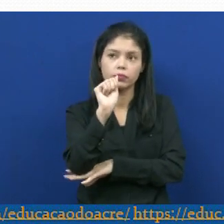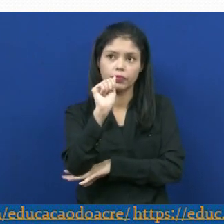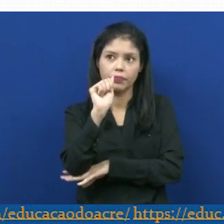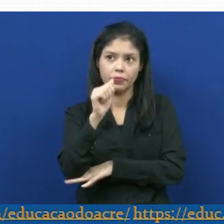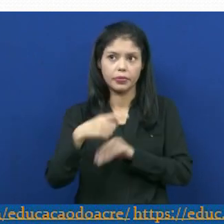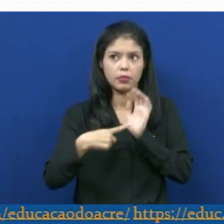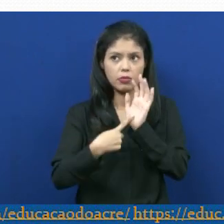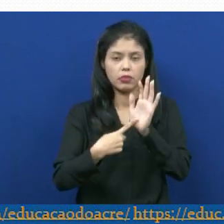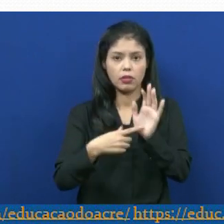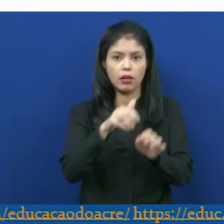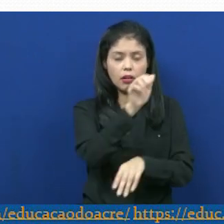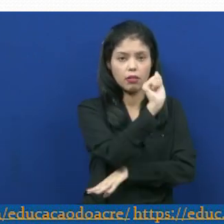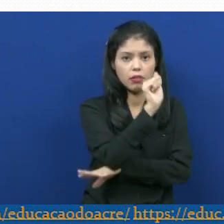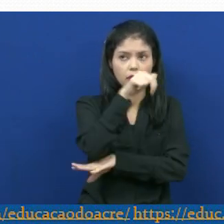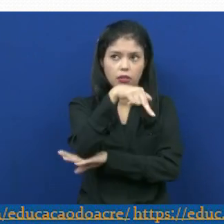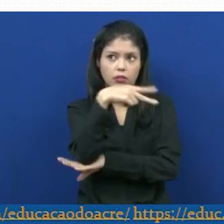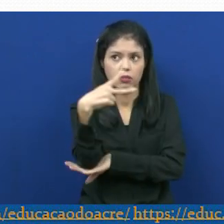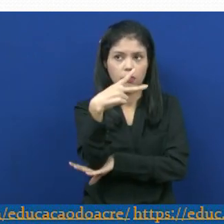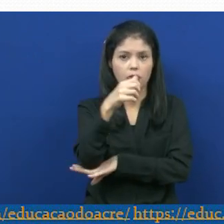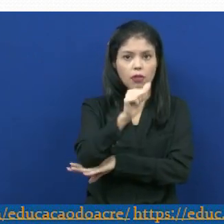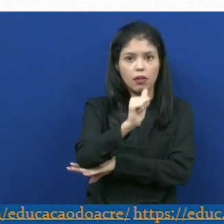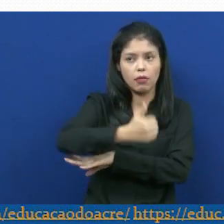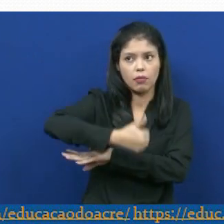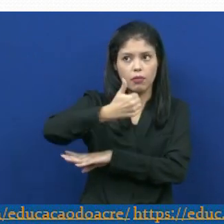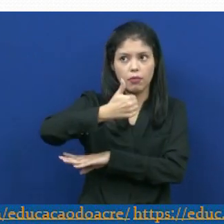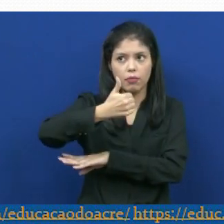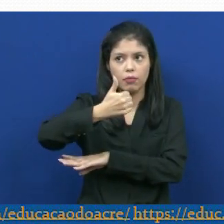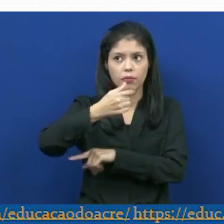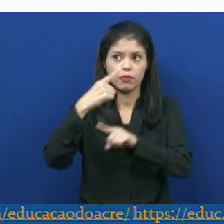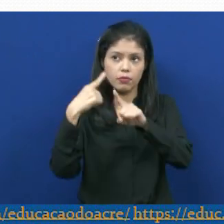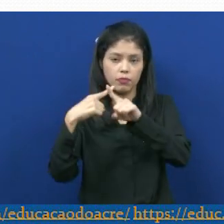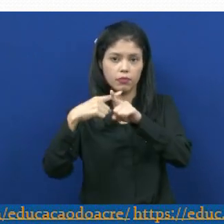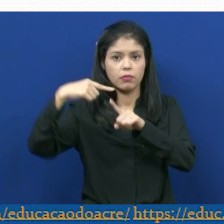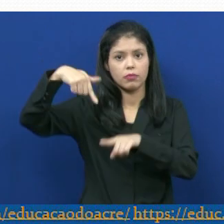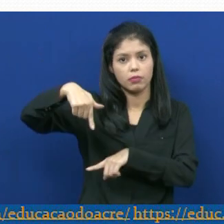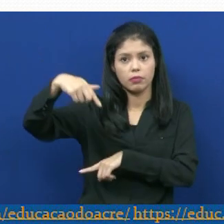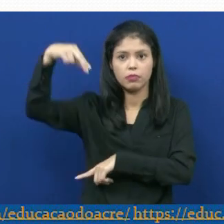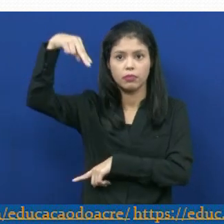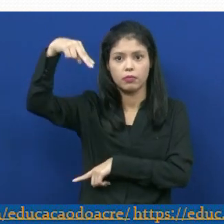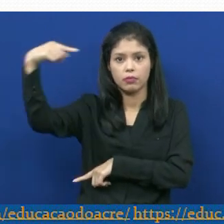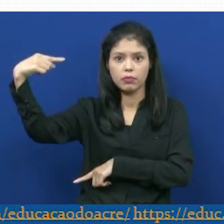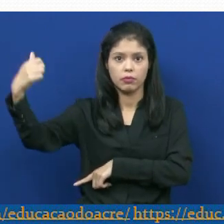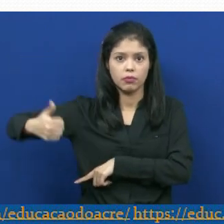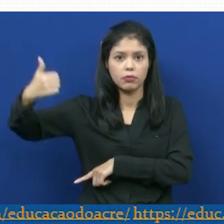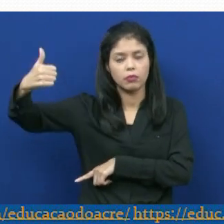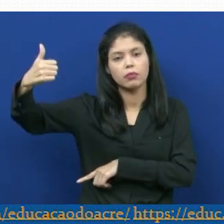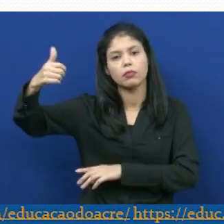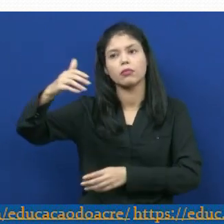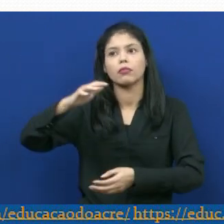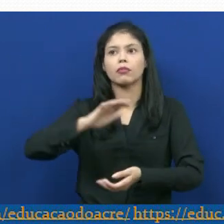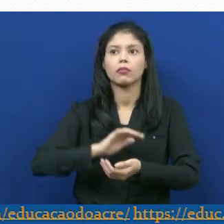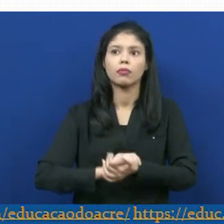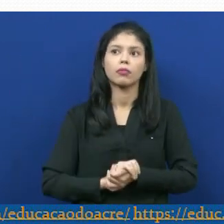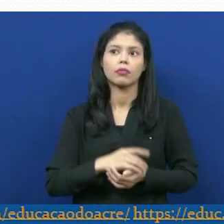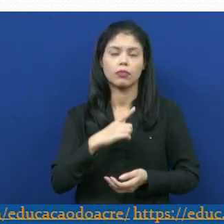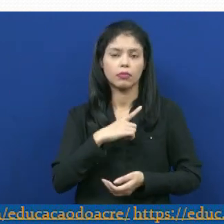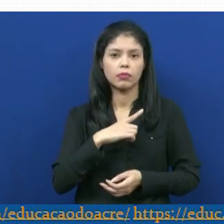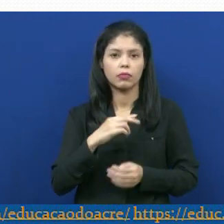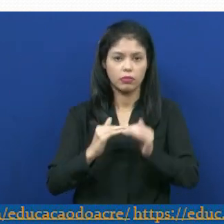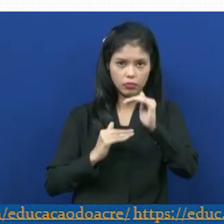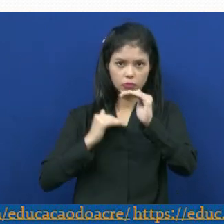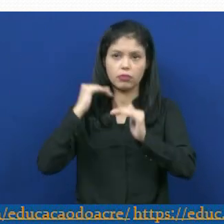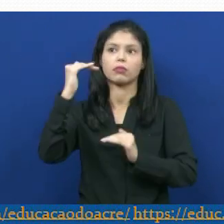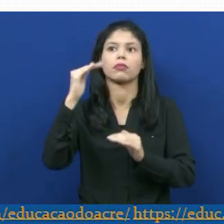Aí está a nossa fórmula, certo? Enésimo termo é igual primeiro termo vezes a razão